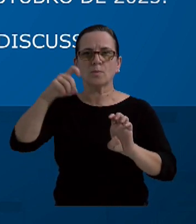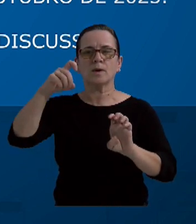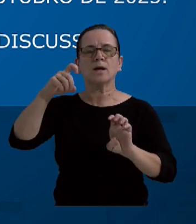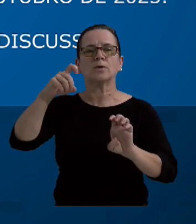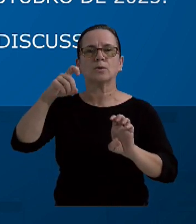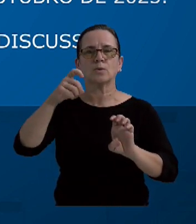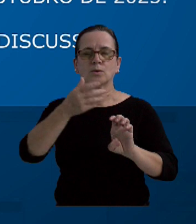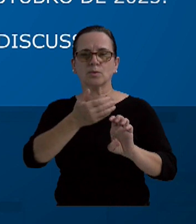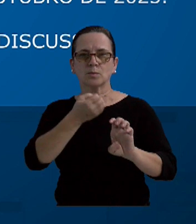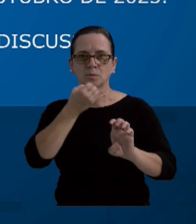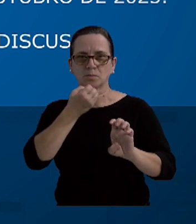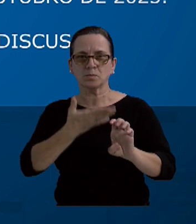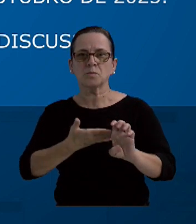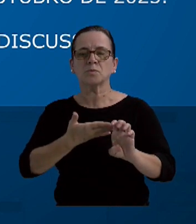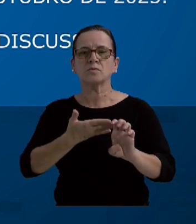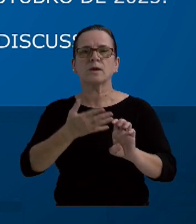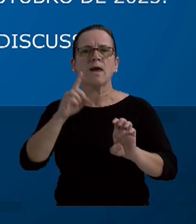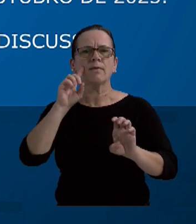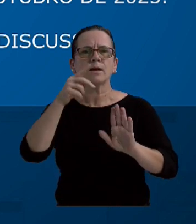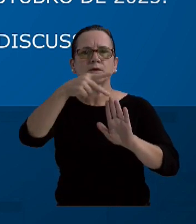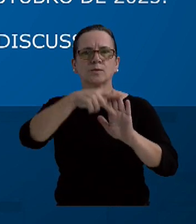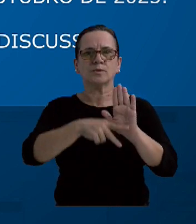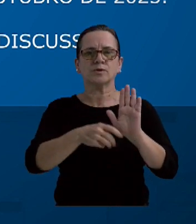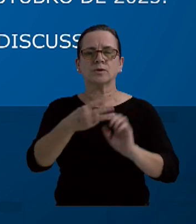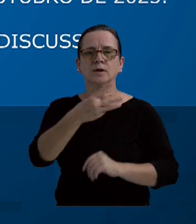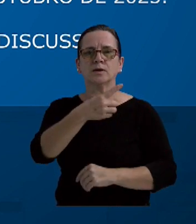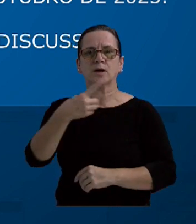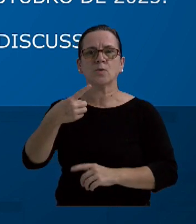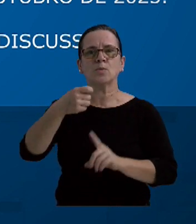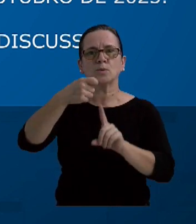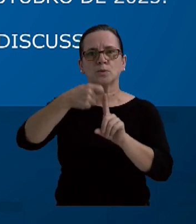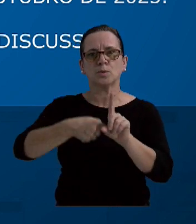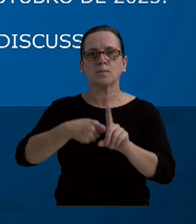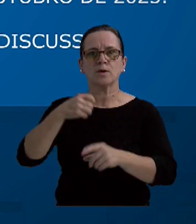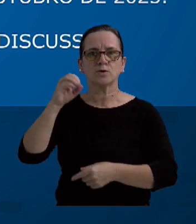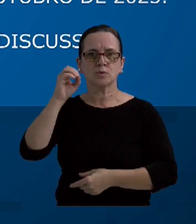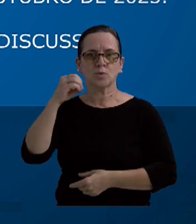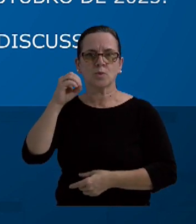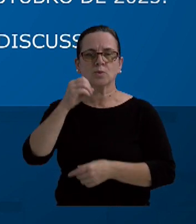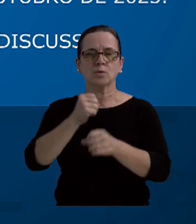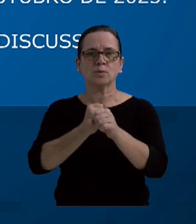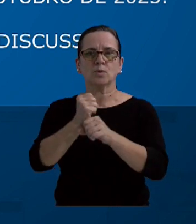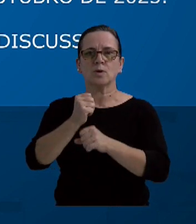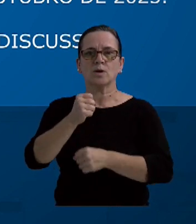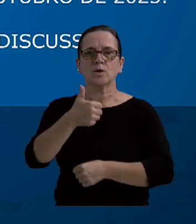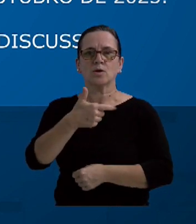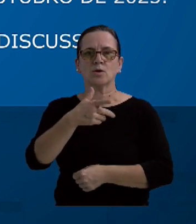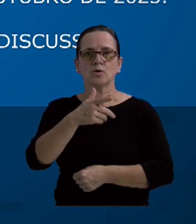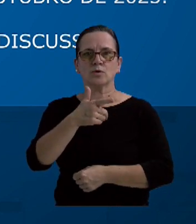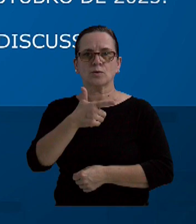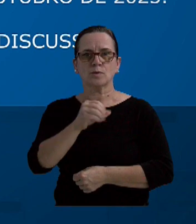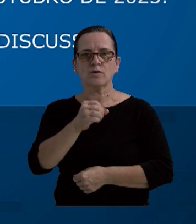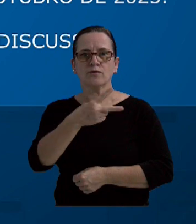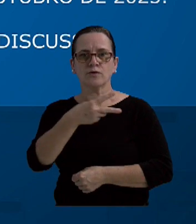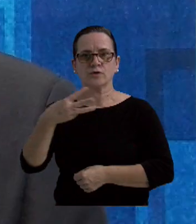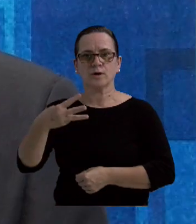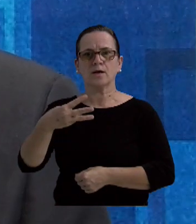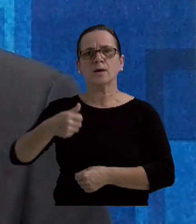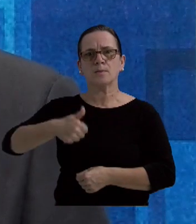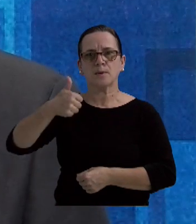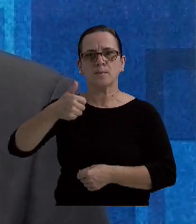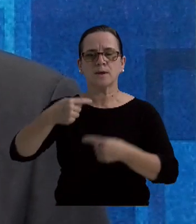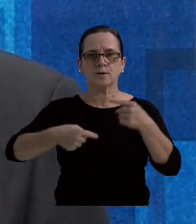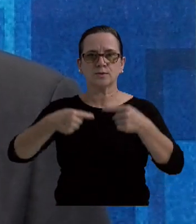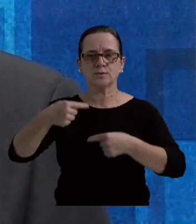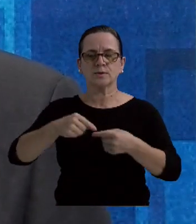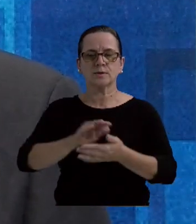providências a data é do dia 31 de outubro de 2023 e está em primeira discussão